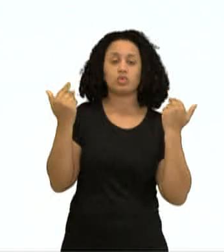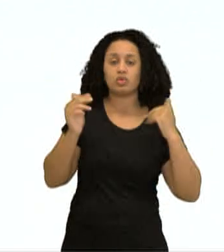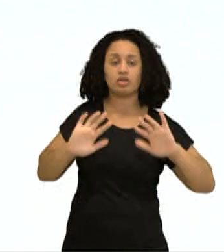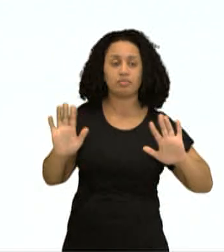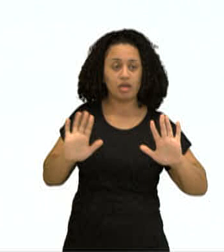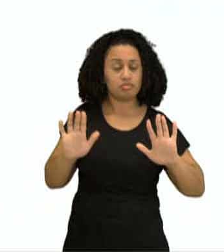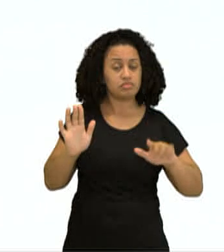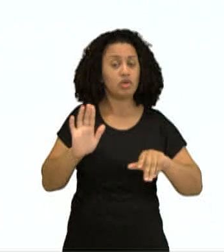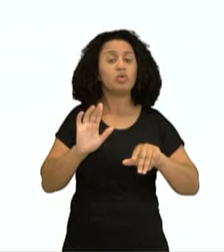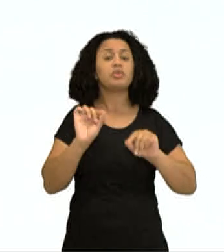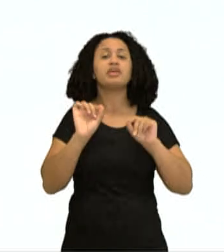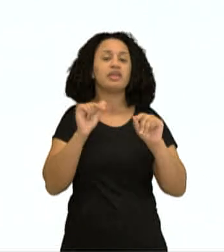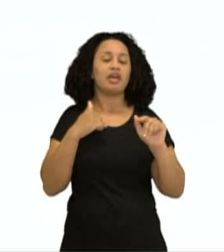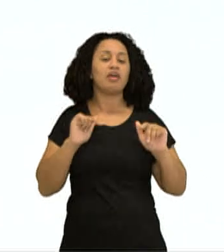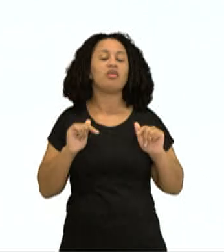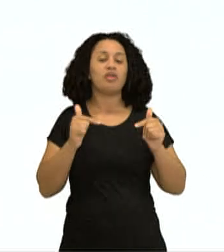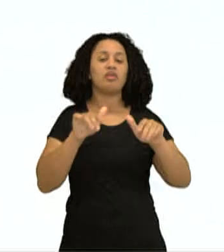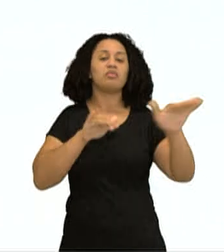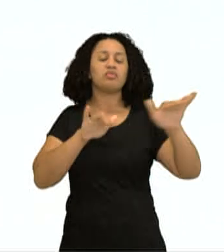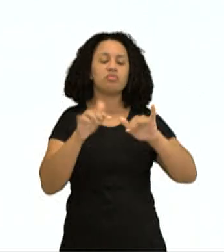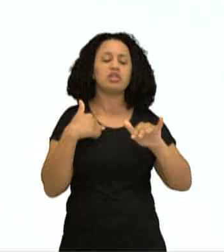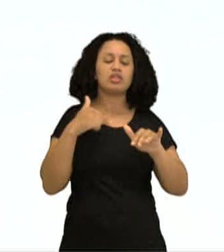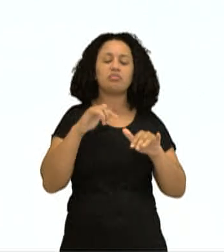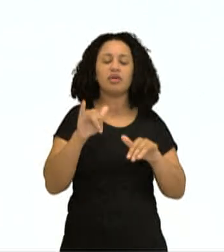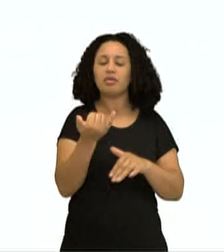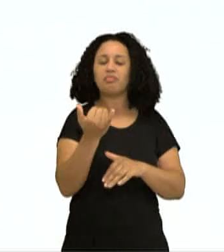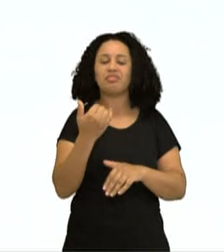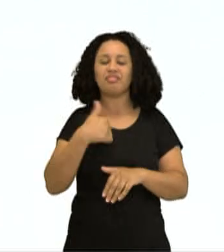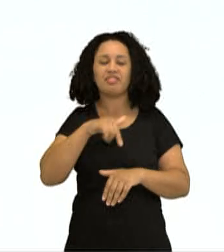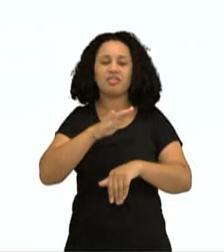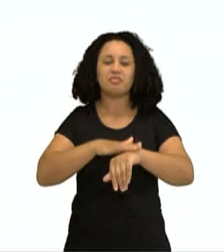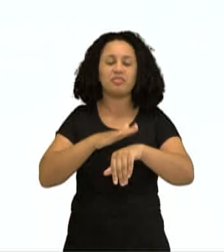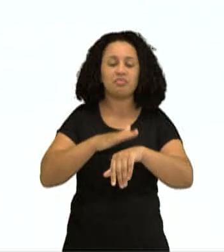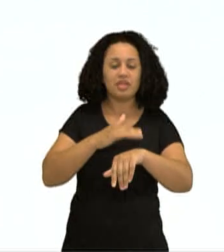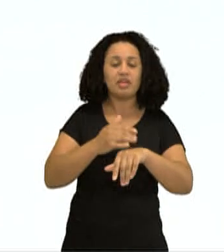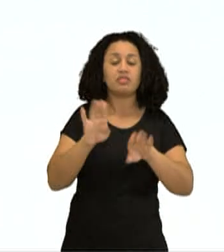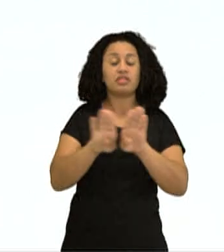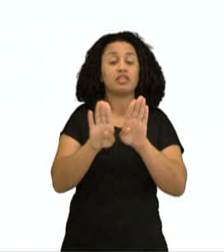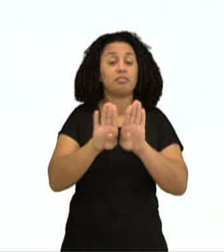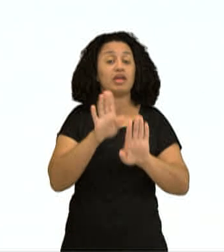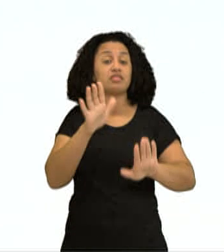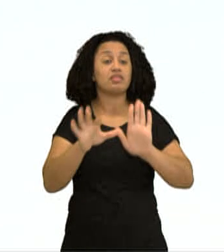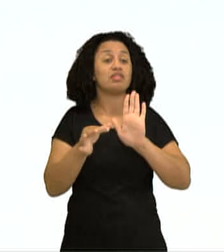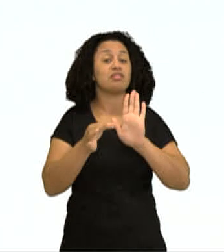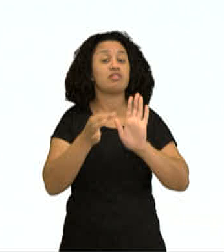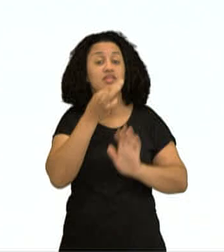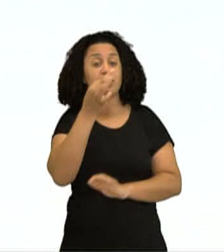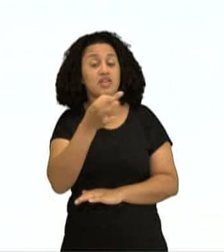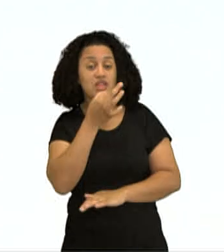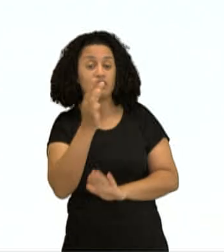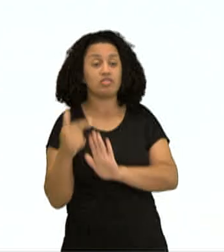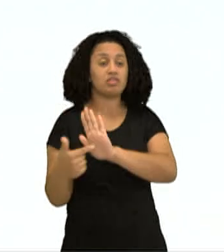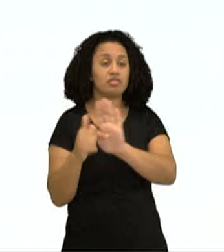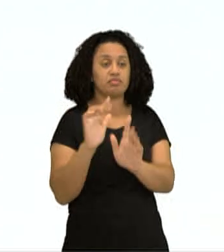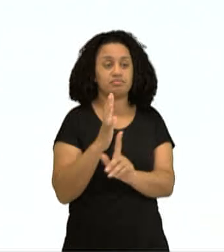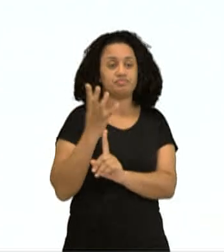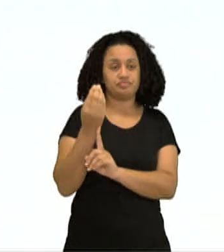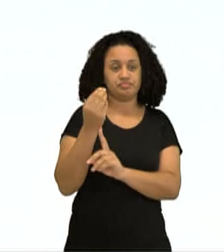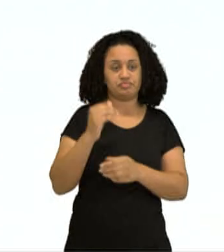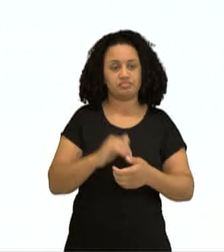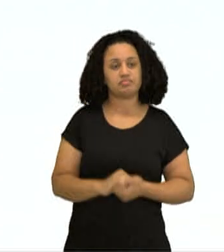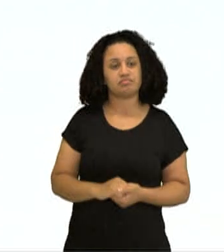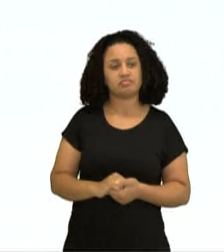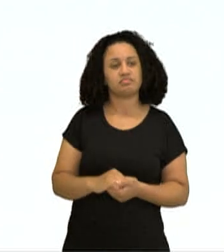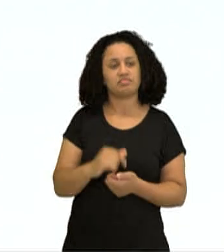os motivos do movimento, há anseios de entretenimento, crítica e expressão artística. Gente, flash mobs